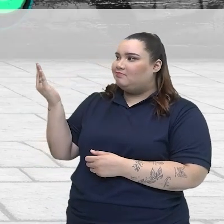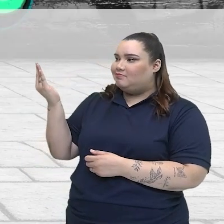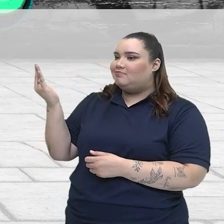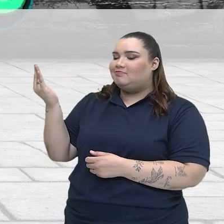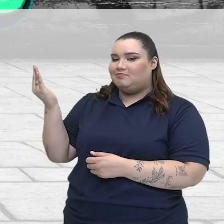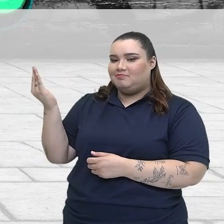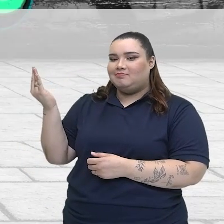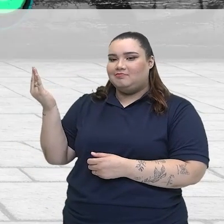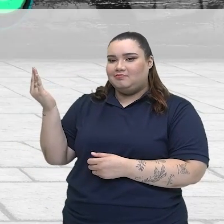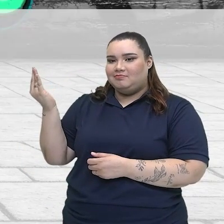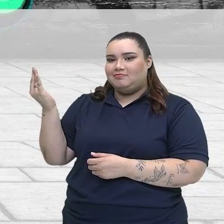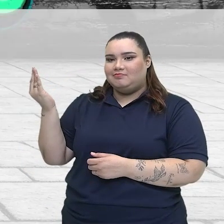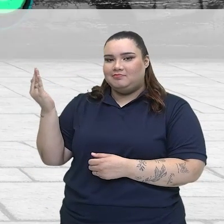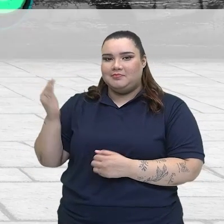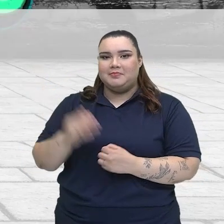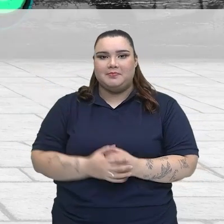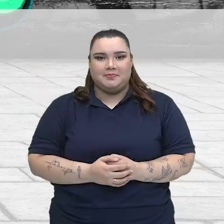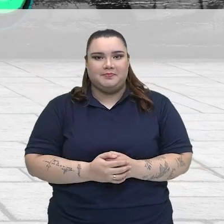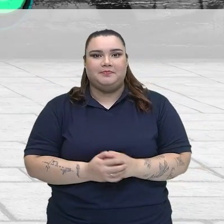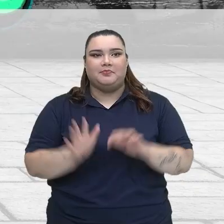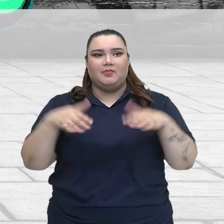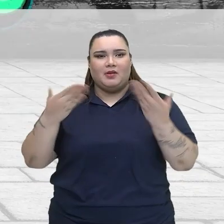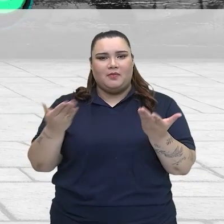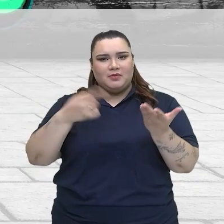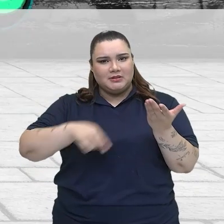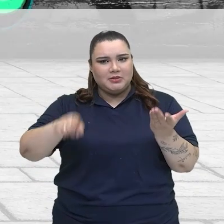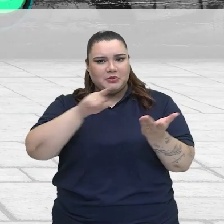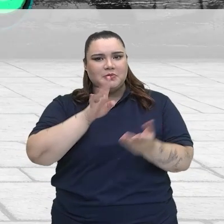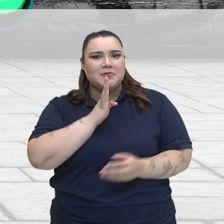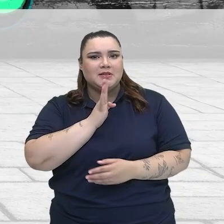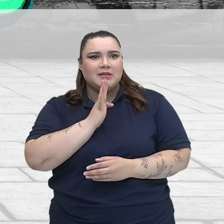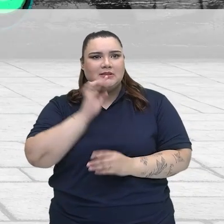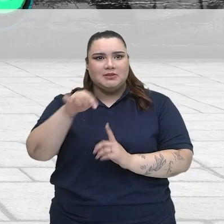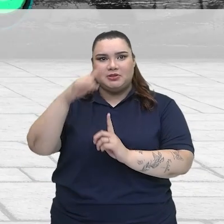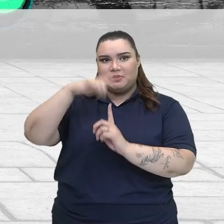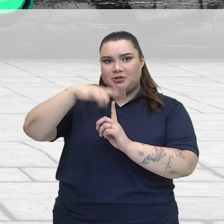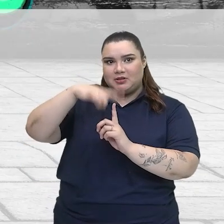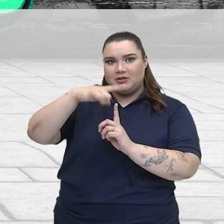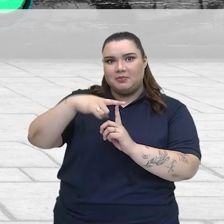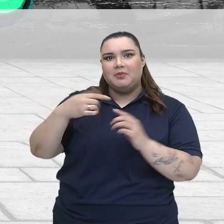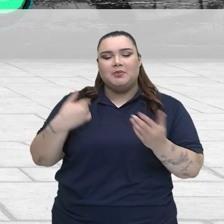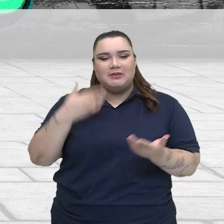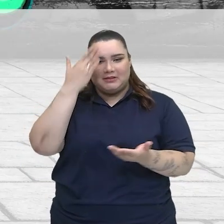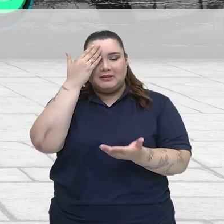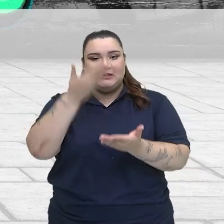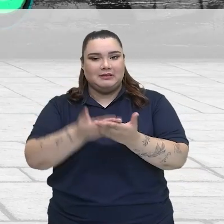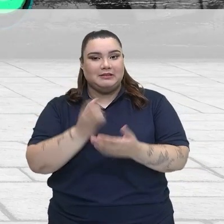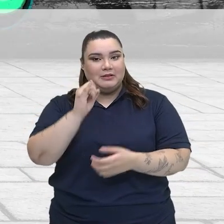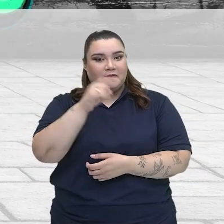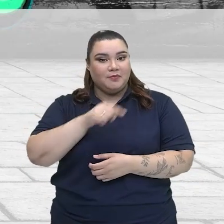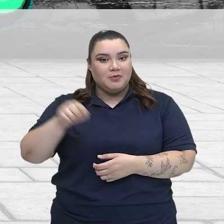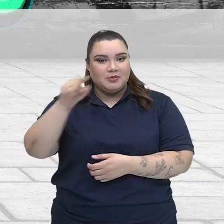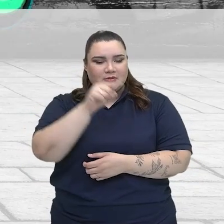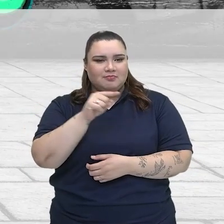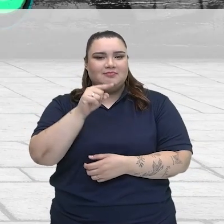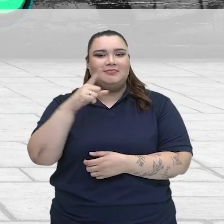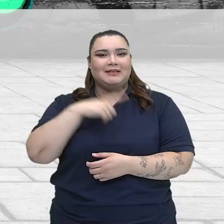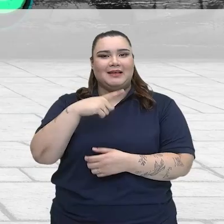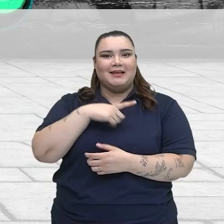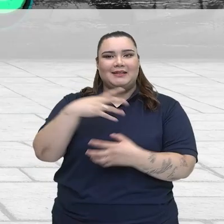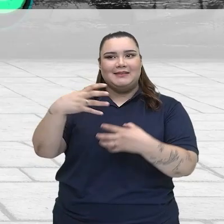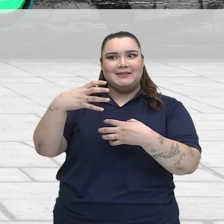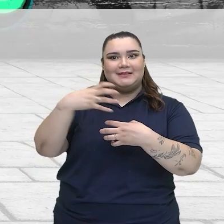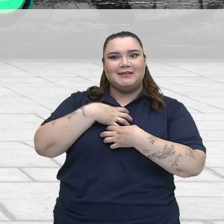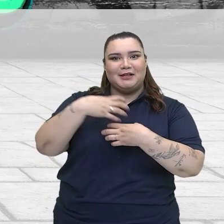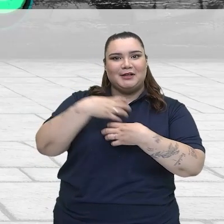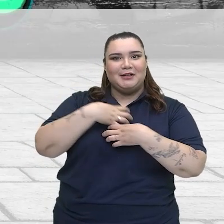urbanas ou danças de rua. Vocês já ouviram falar desse estilo? Eu tenho certeza que se vocês ouvirem a batida dessa